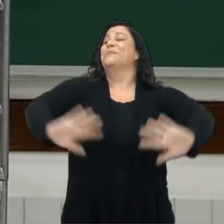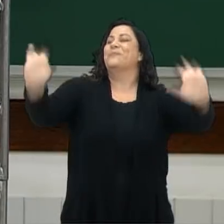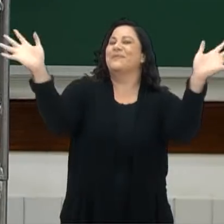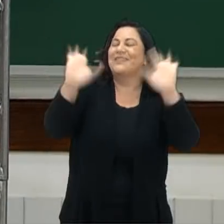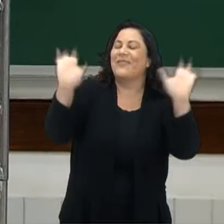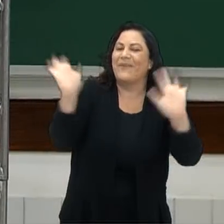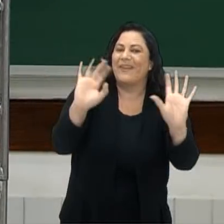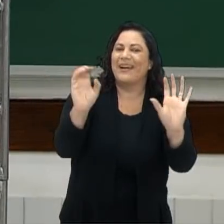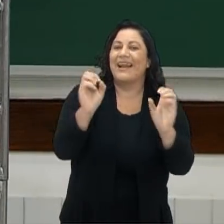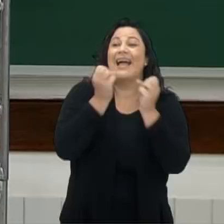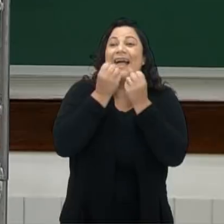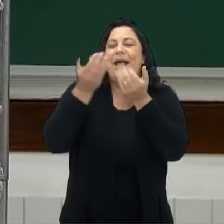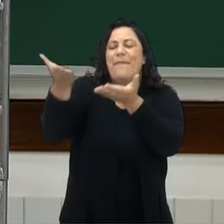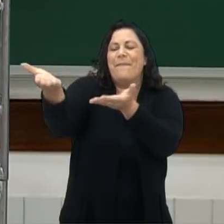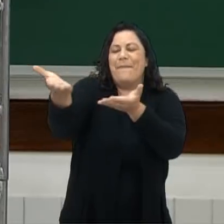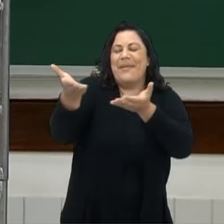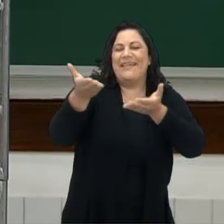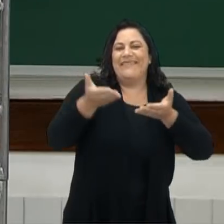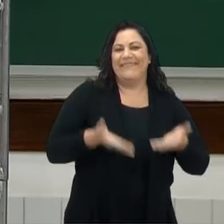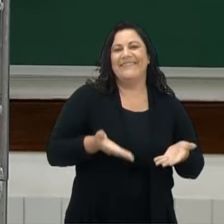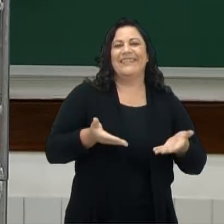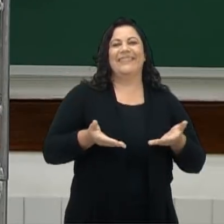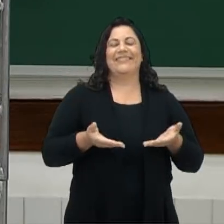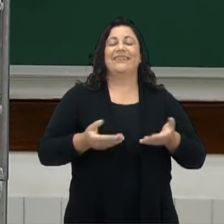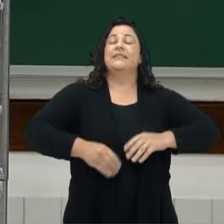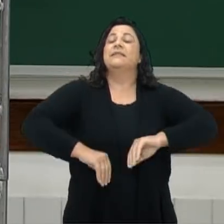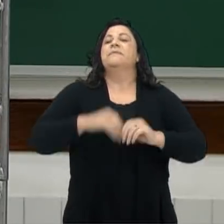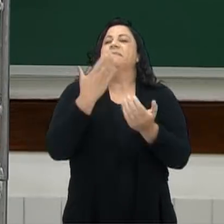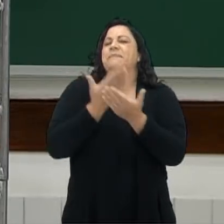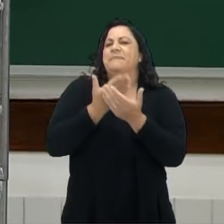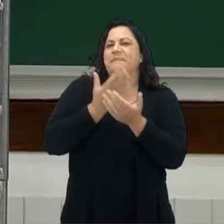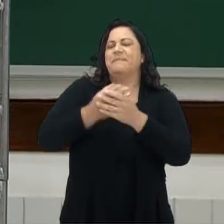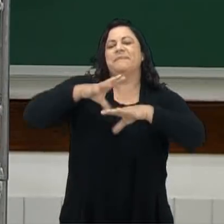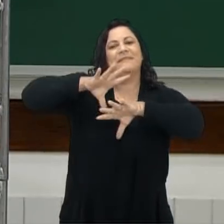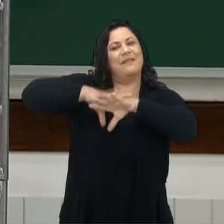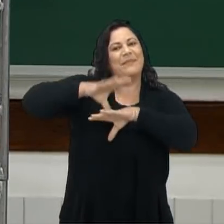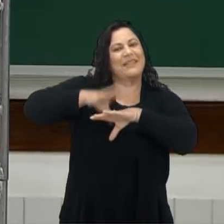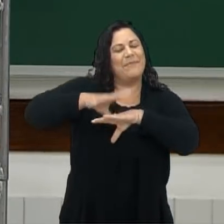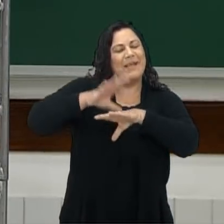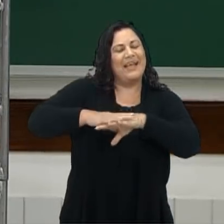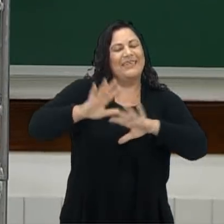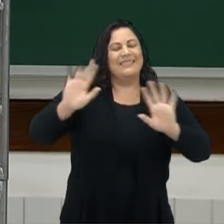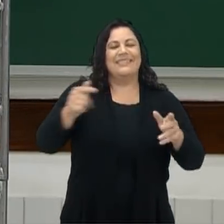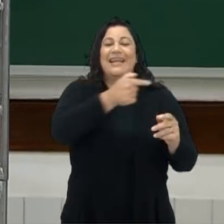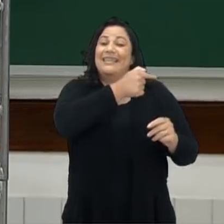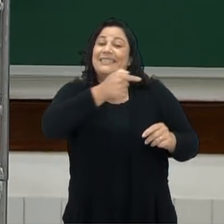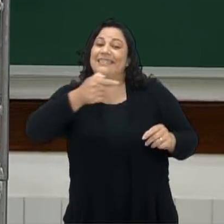Olá pessoal, bem-vindos a mais uma aula de matemática, encerrando a nossa semana junina.